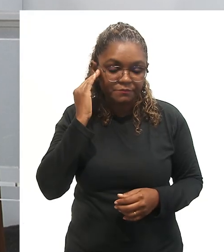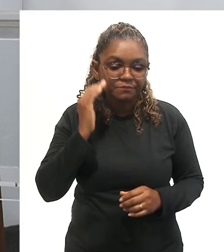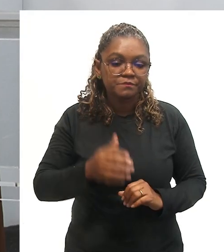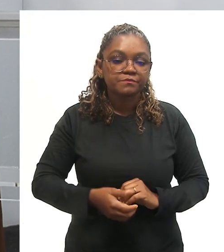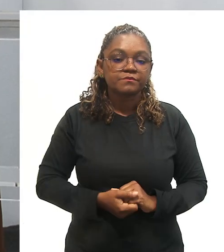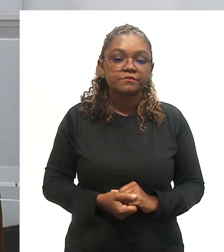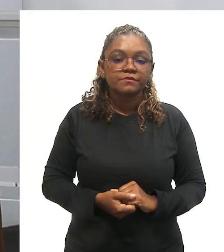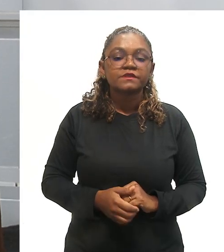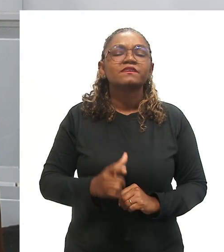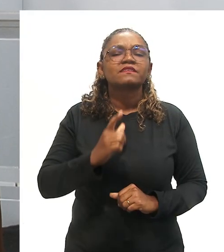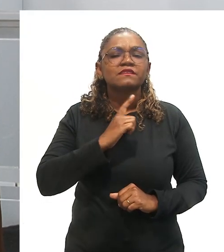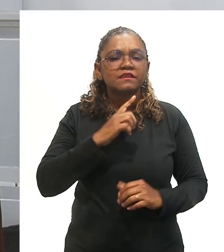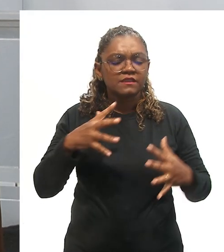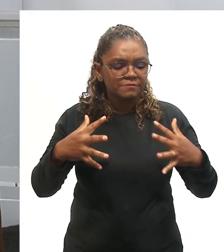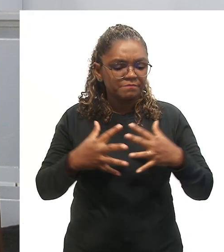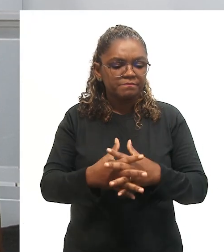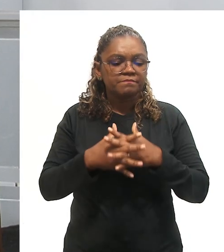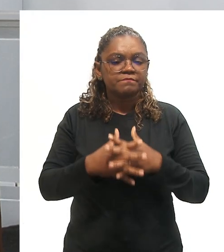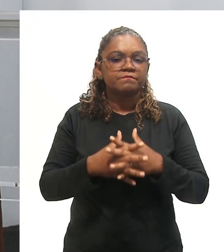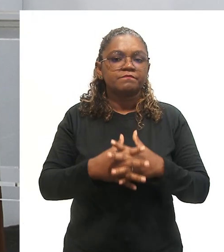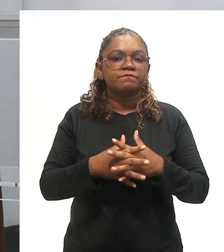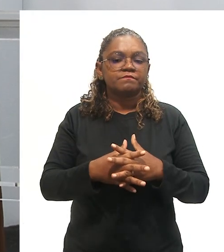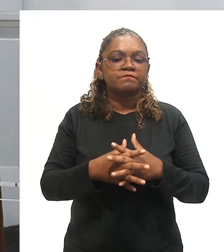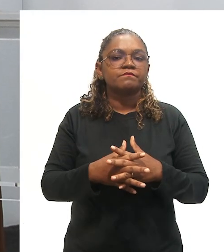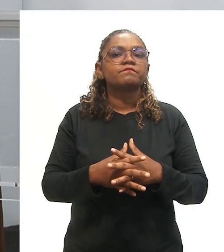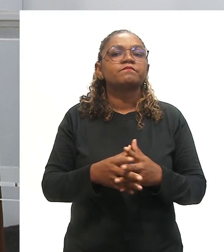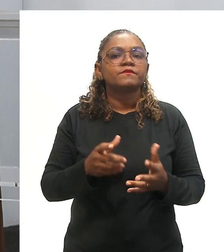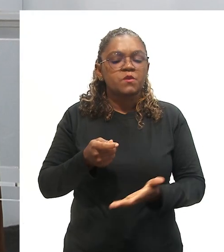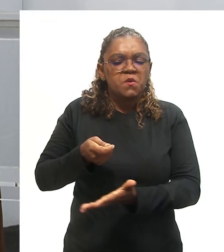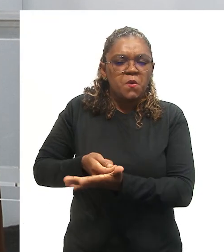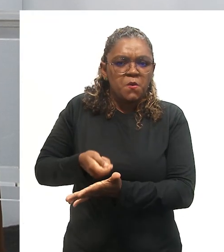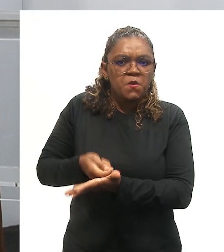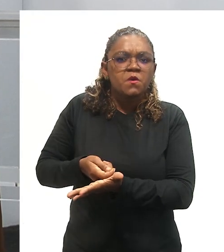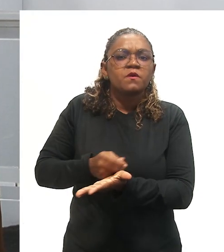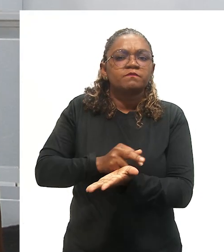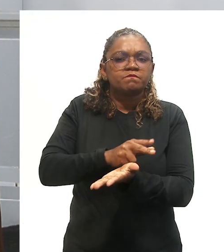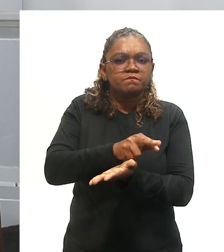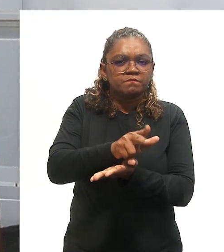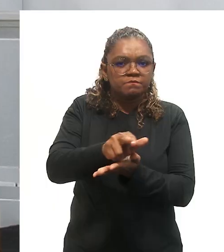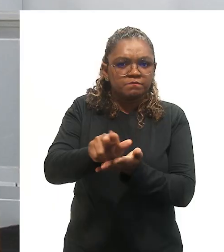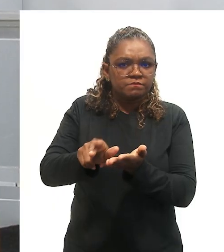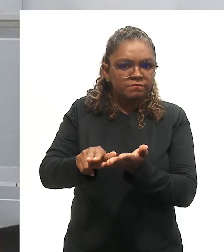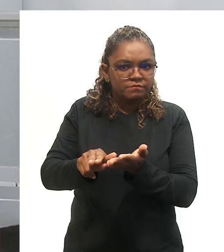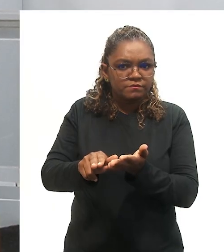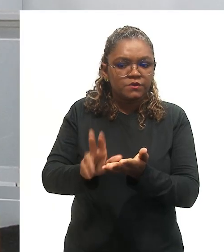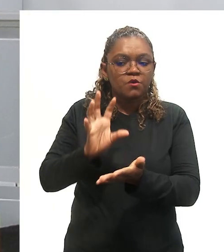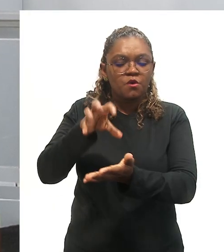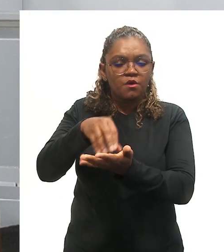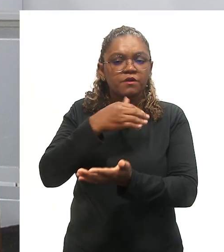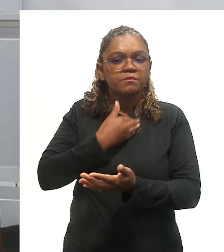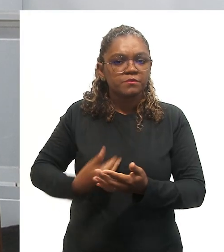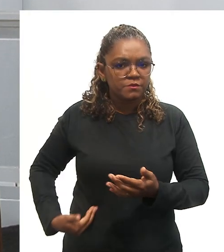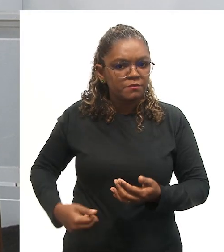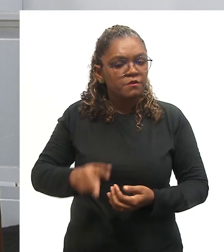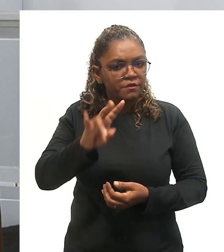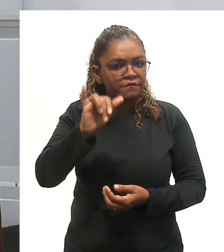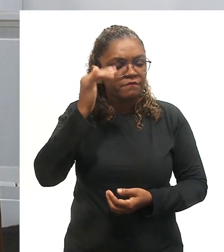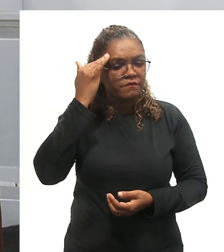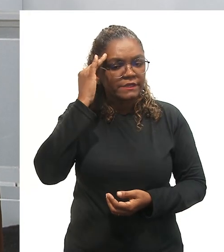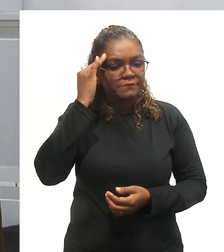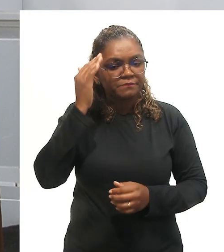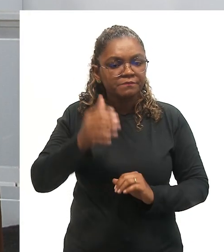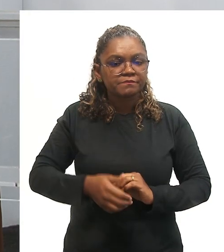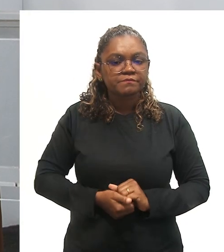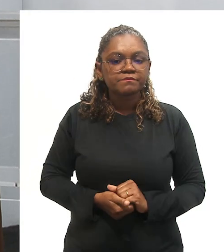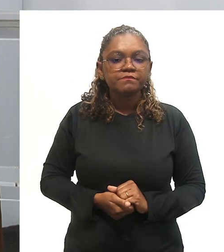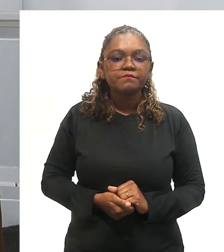tem toda uma complexidade na ativa, lá no órgão público, você vai entender. Por isso que eu trago já aqui o exemplo do caminhão, tá?